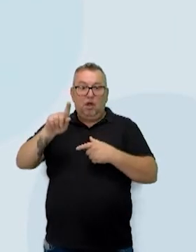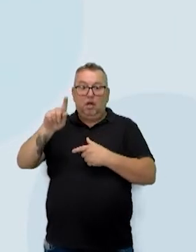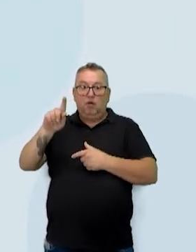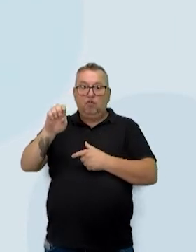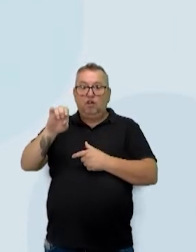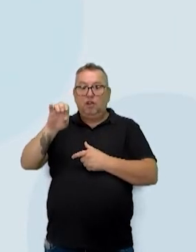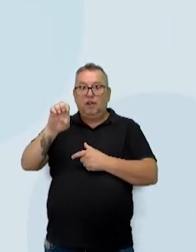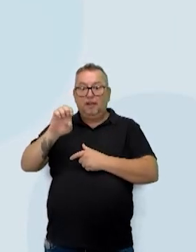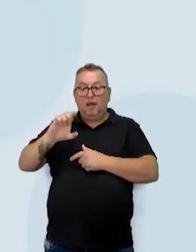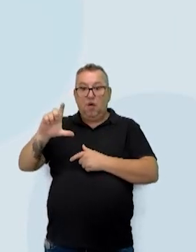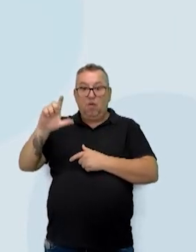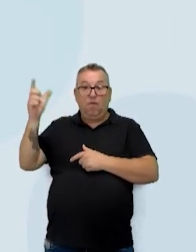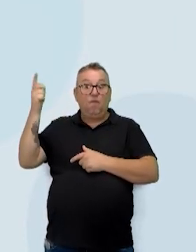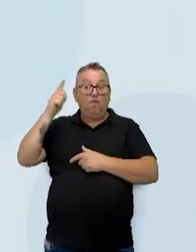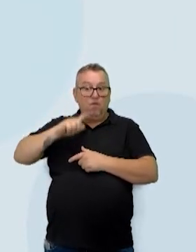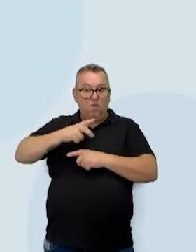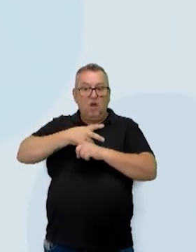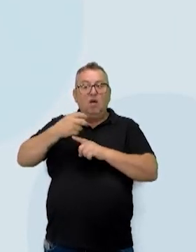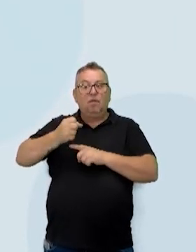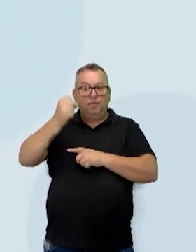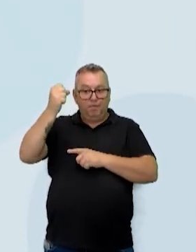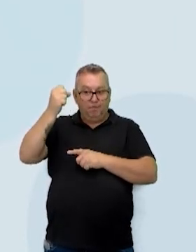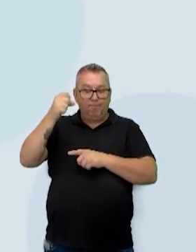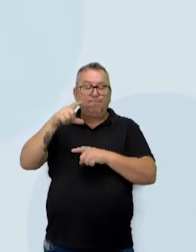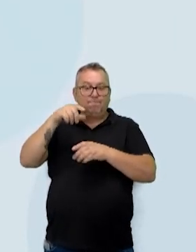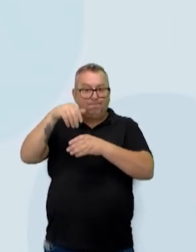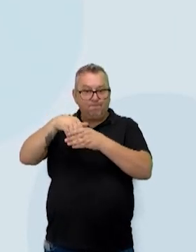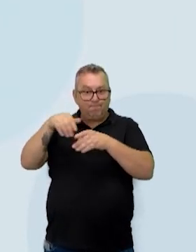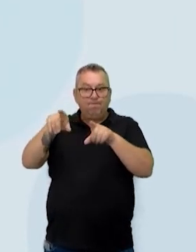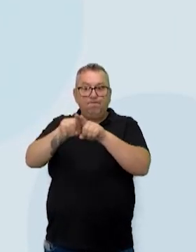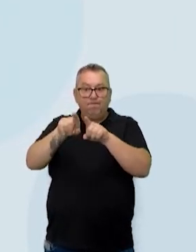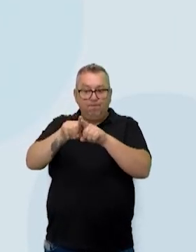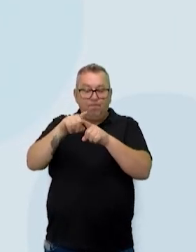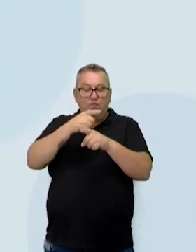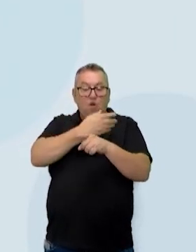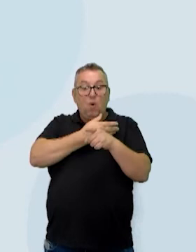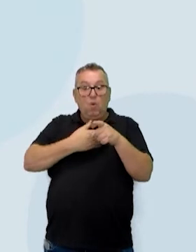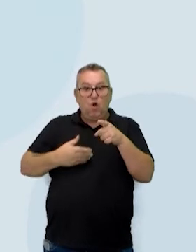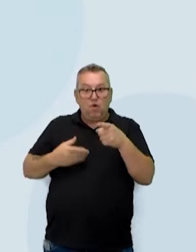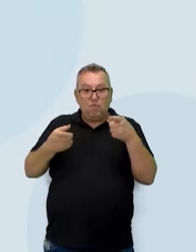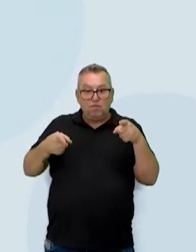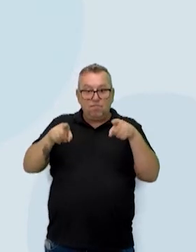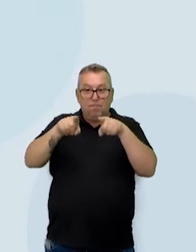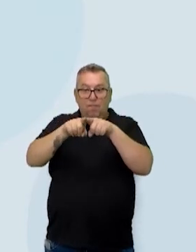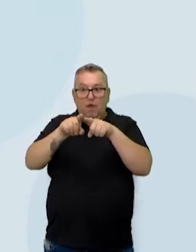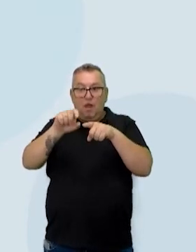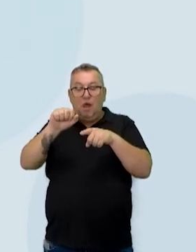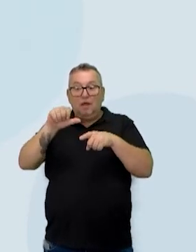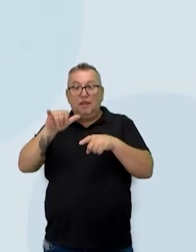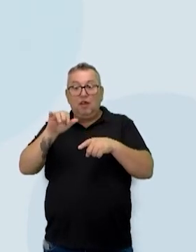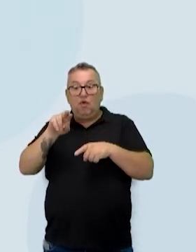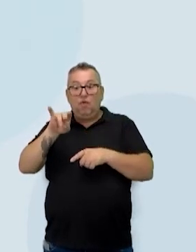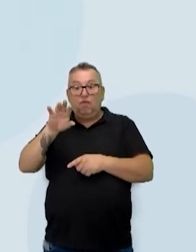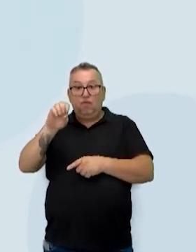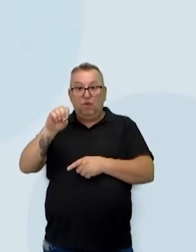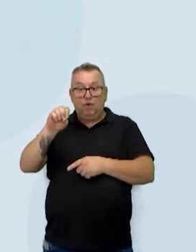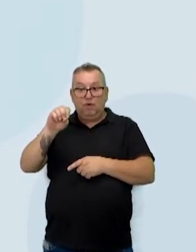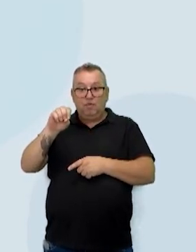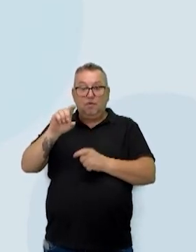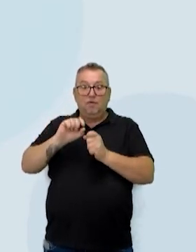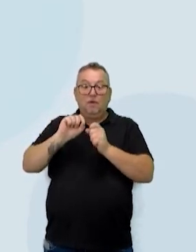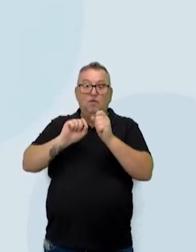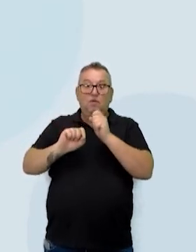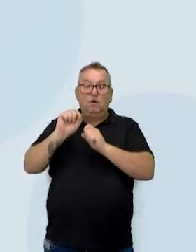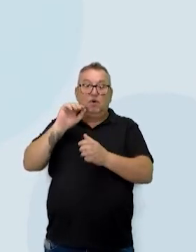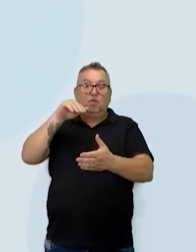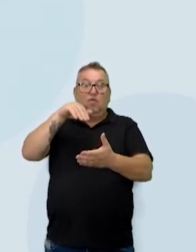essa parada. A vitória do Geisel, eliminando um governo paralelo do Silvio Frota, contribui para